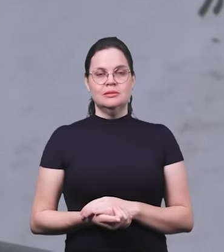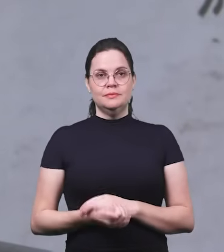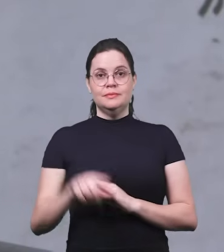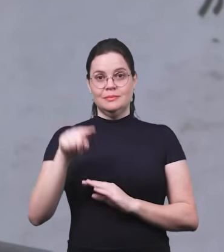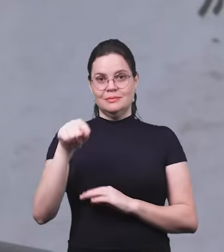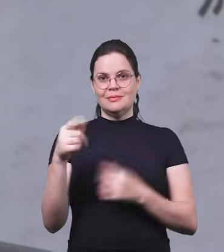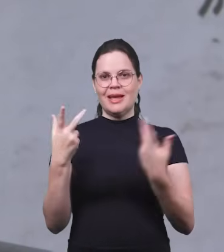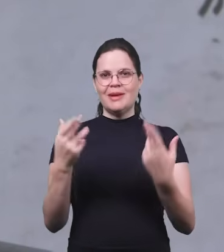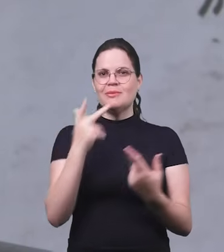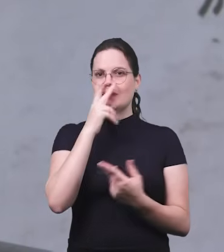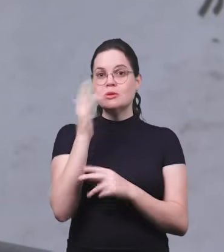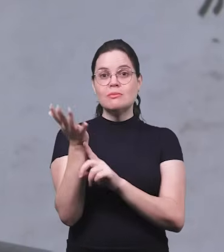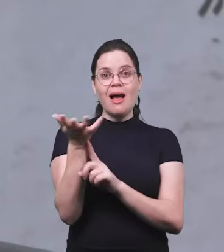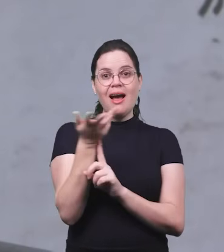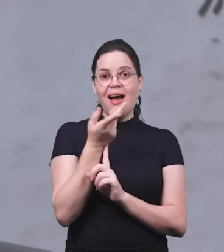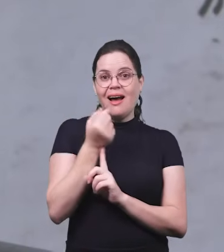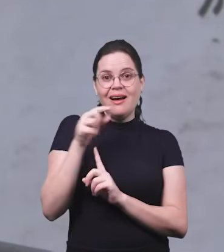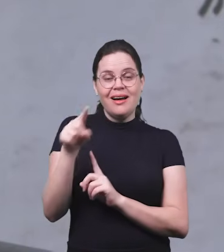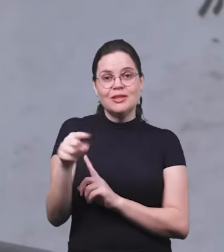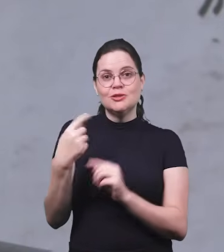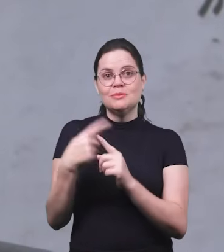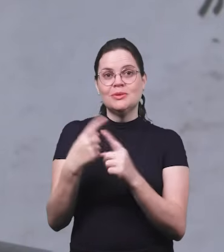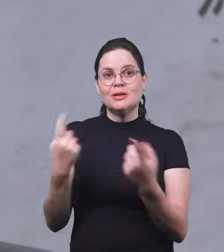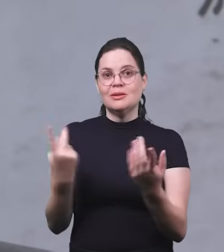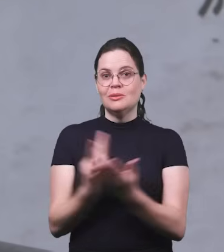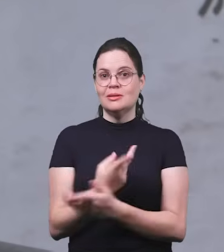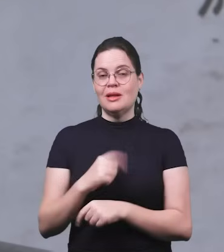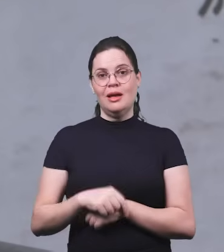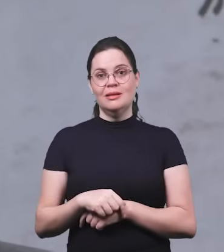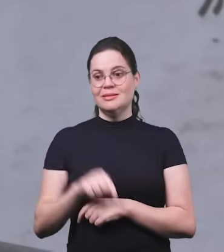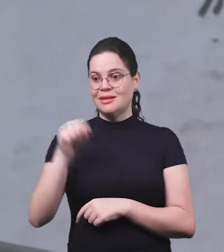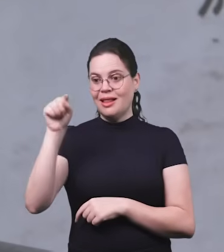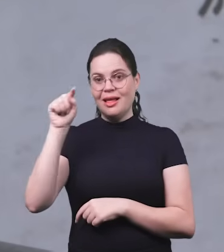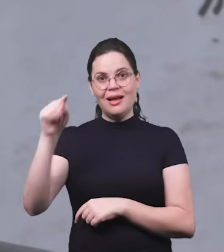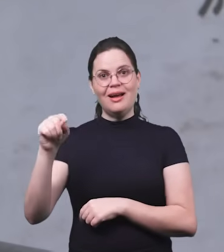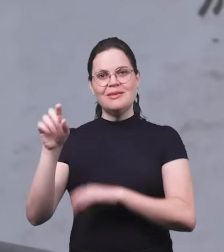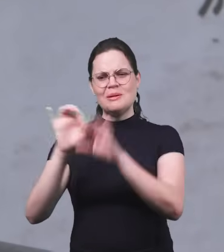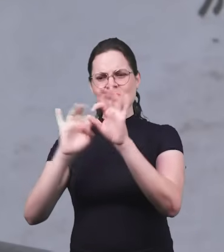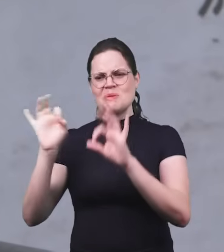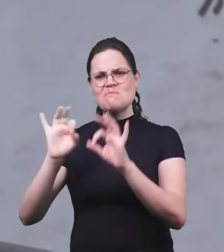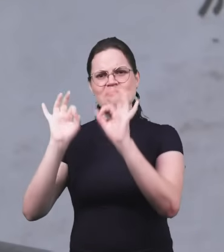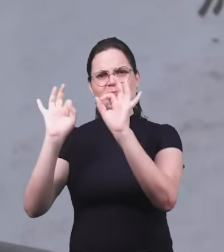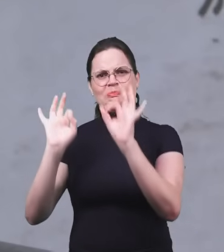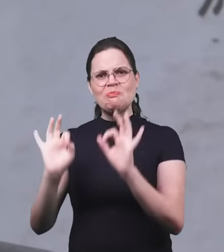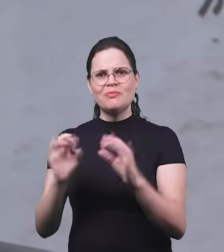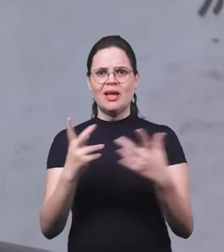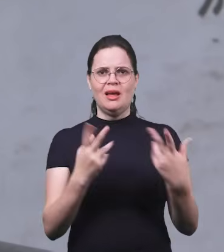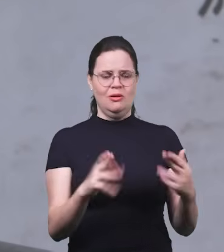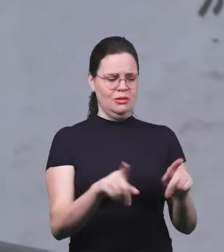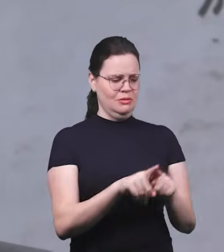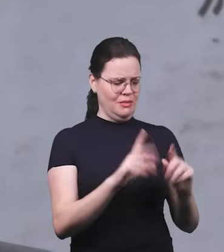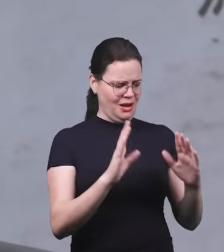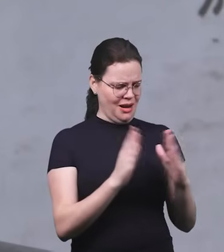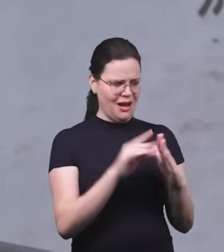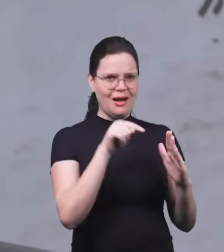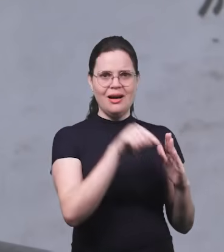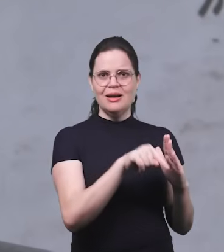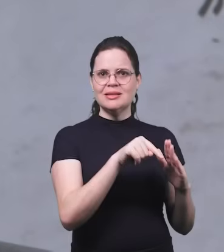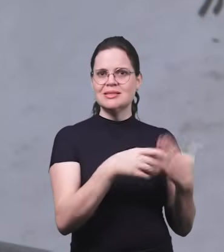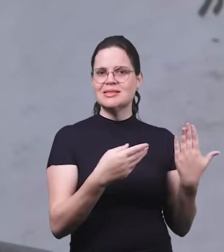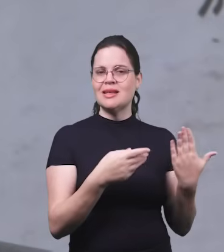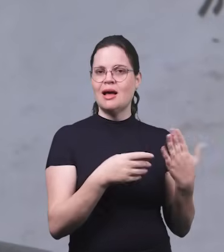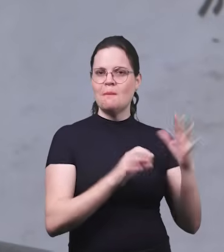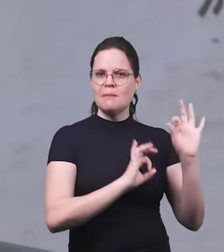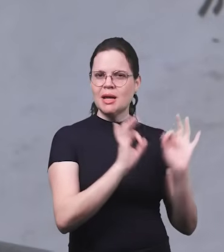essa arte, né, de ter a família como um ninho, como um lugar de amor, isso cabe muito